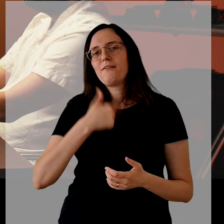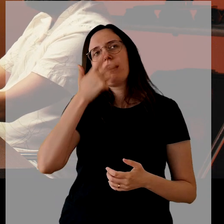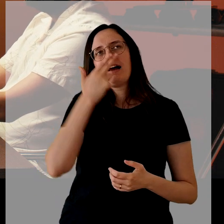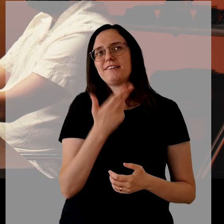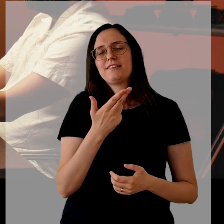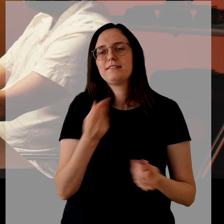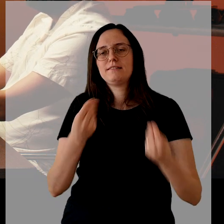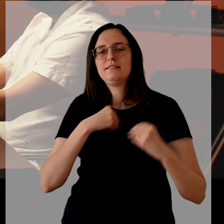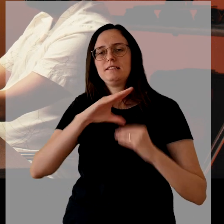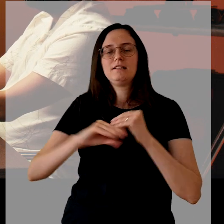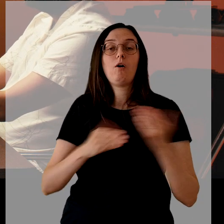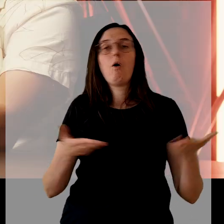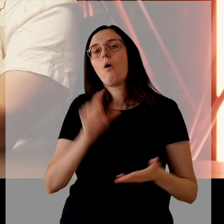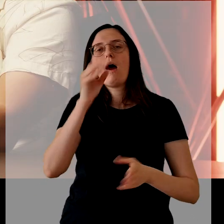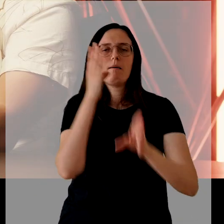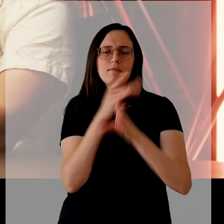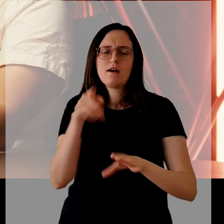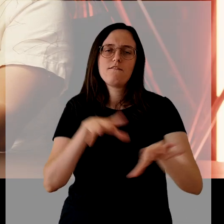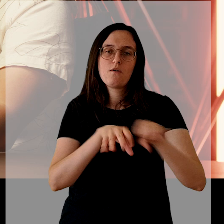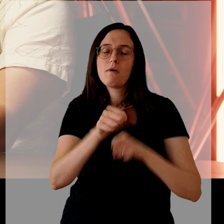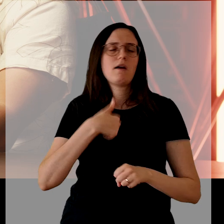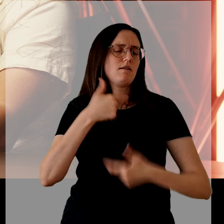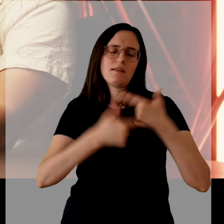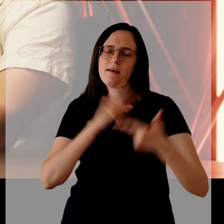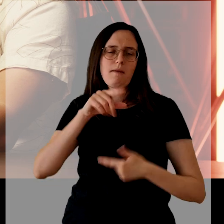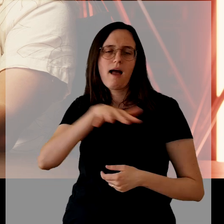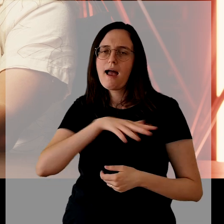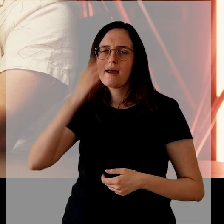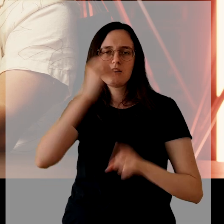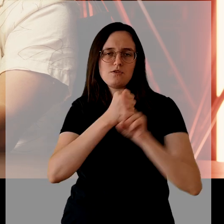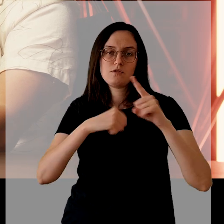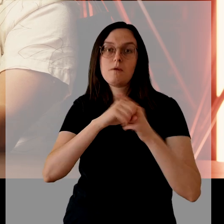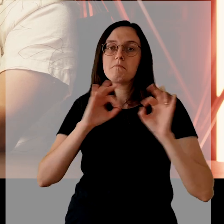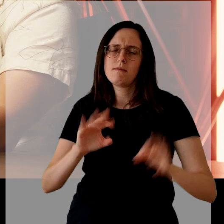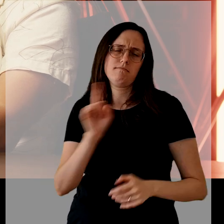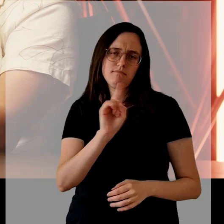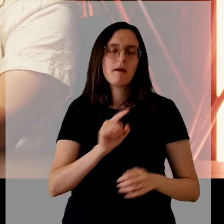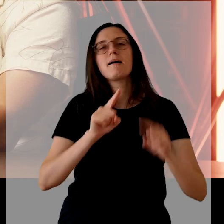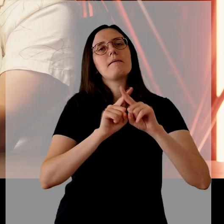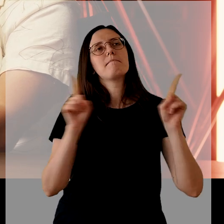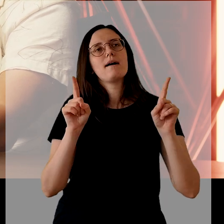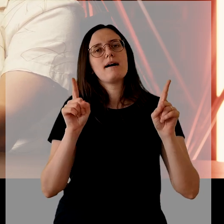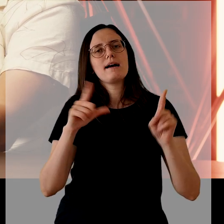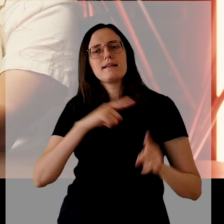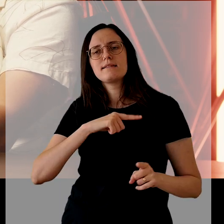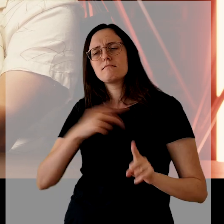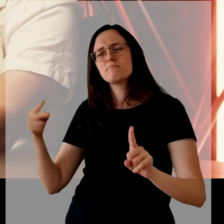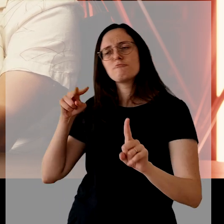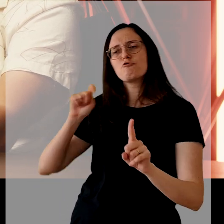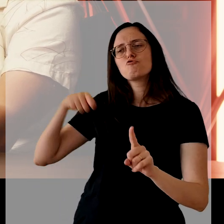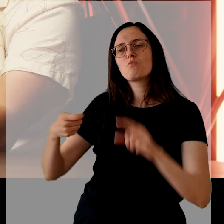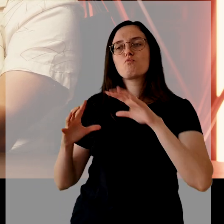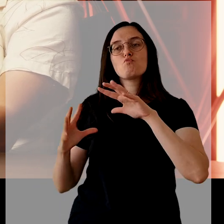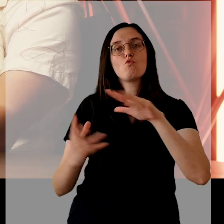acho que o que ela me agrega hoje, apesar de ser uma formação, eu não atuo como cientista social de fato, mas tem um olhar sobre o mundo,